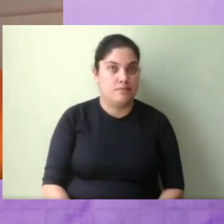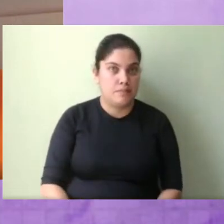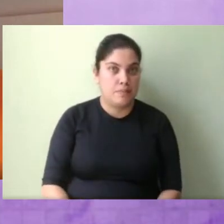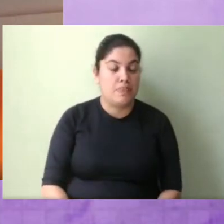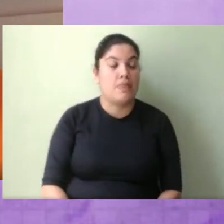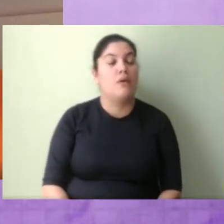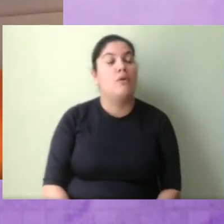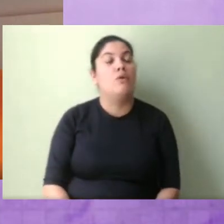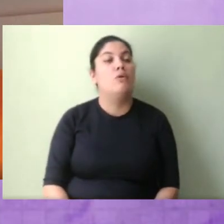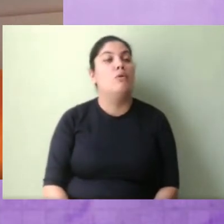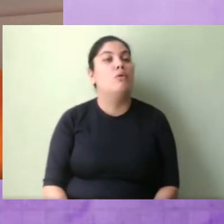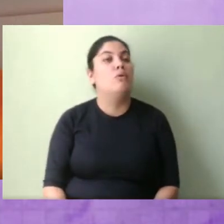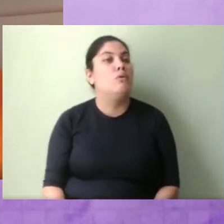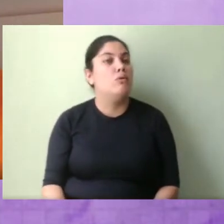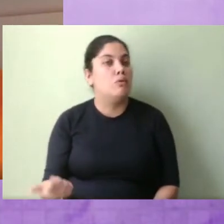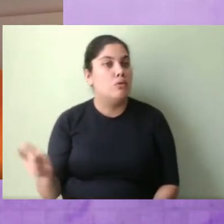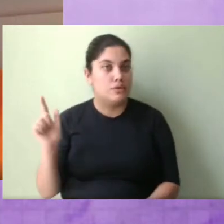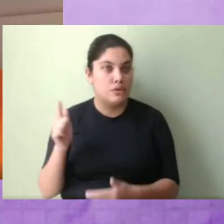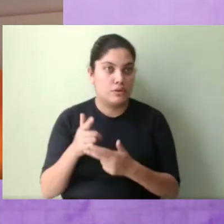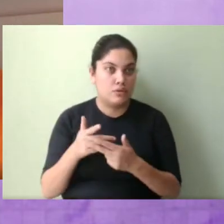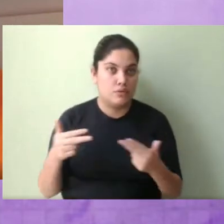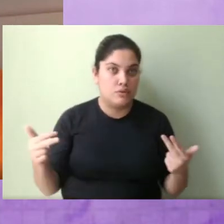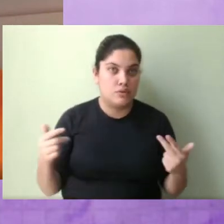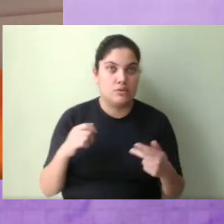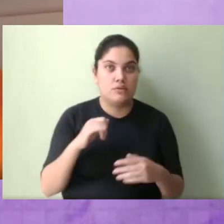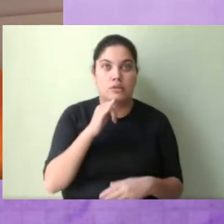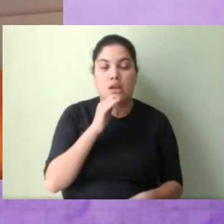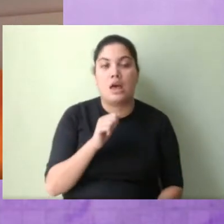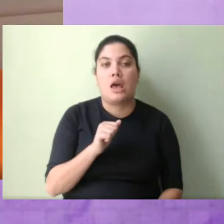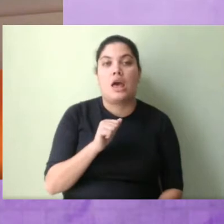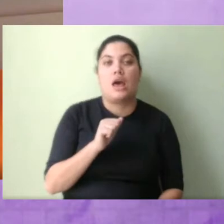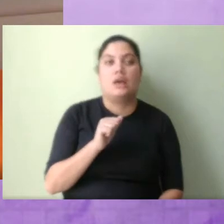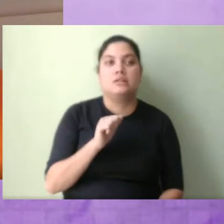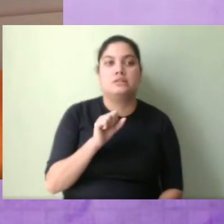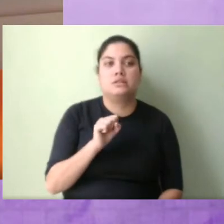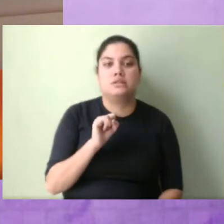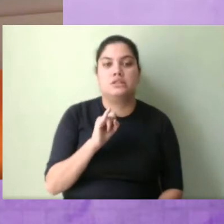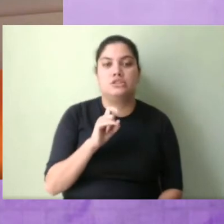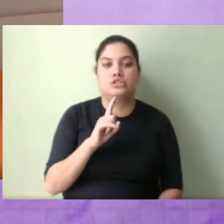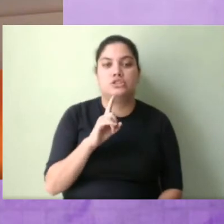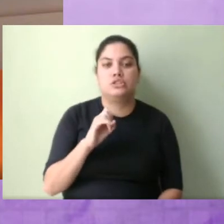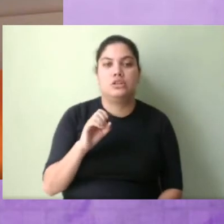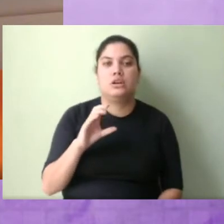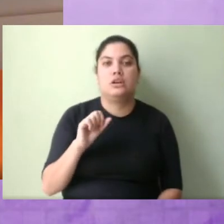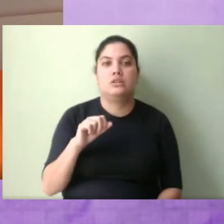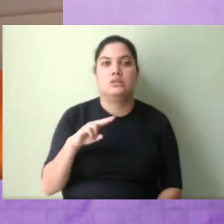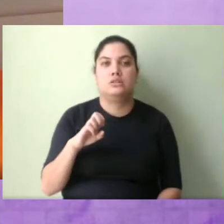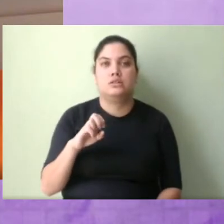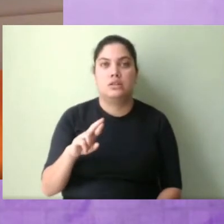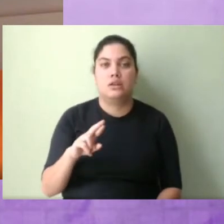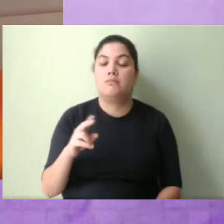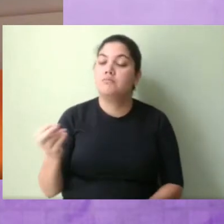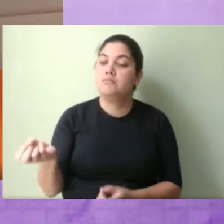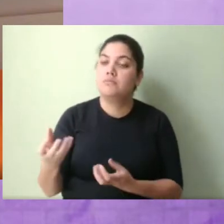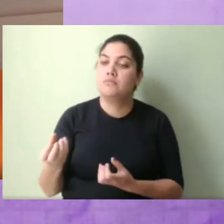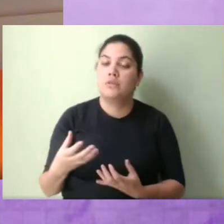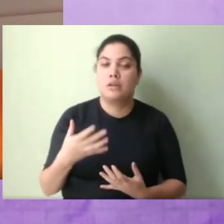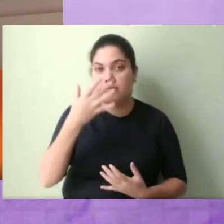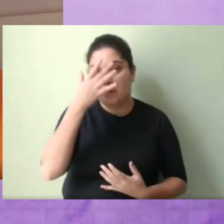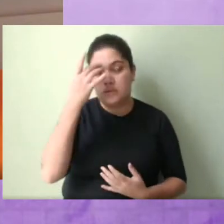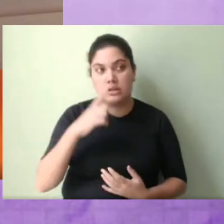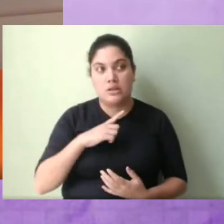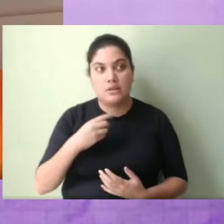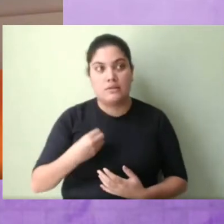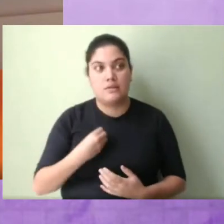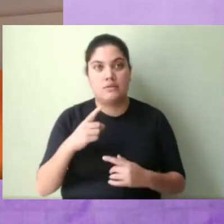não pode esquecer que a gente está vivendo um momento que qualquer escorregão é um processo. Cultura de cancelamento está aí, e vocês não são obrigados a passar por